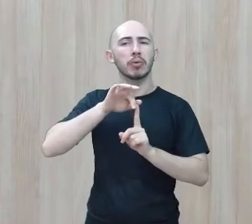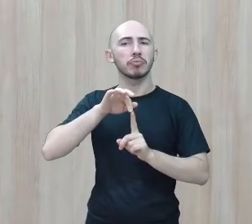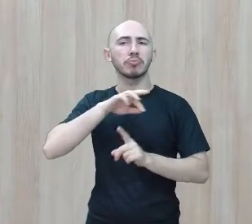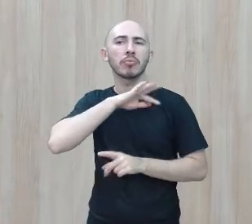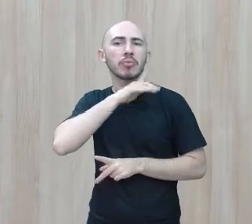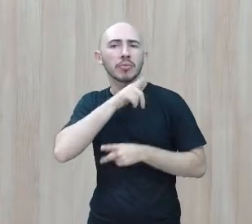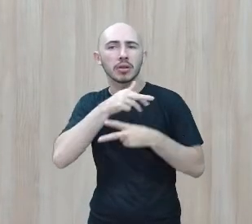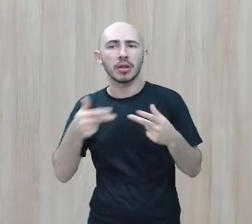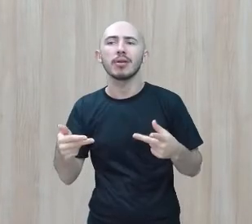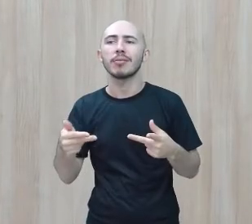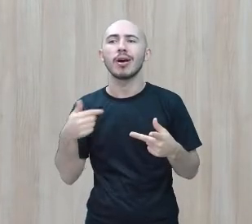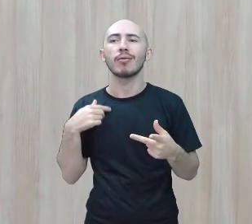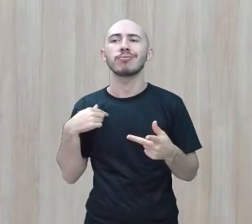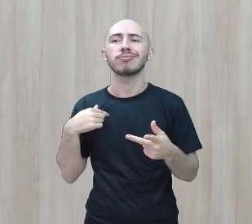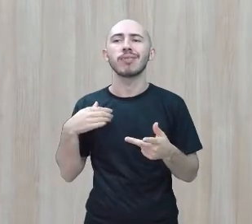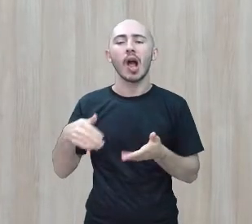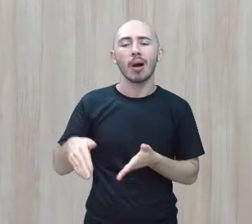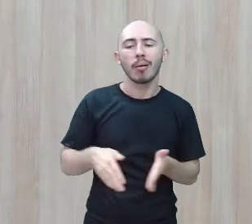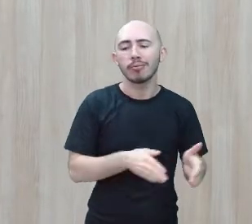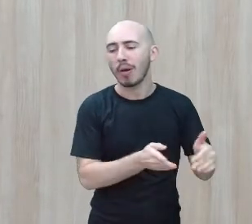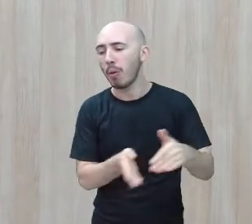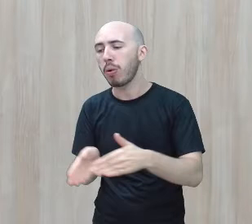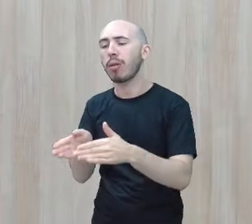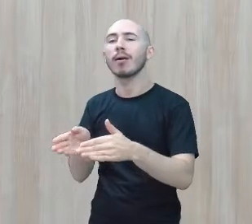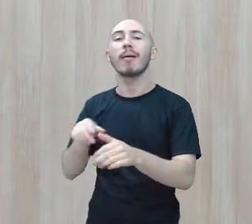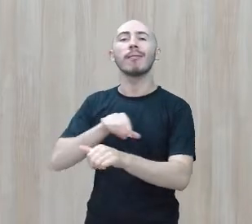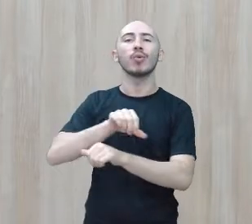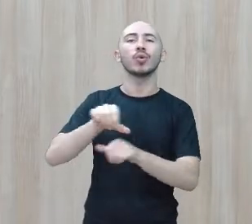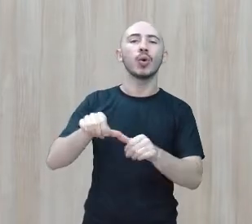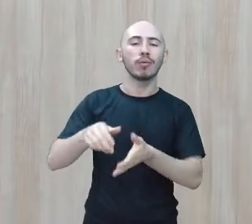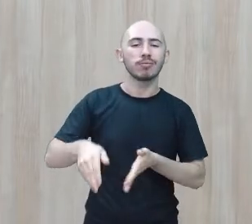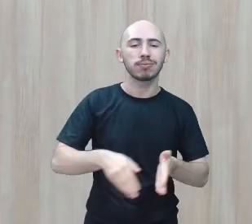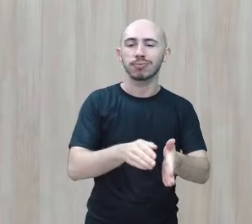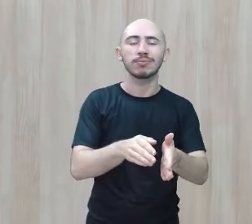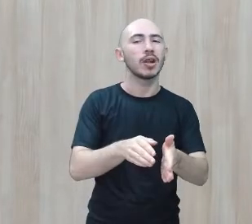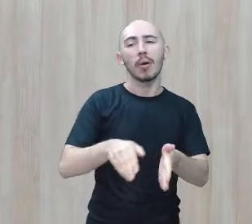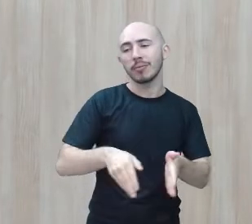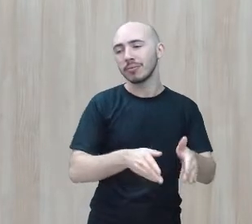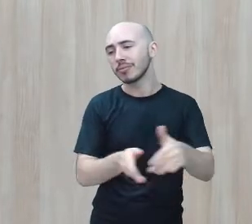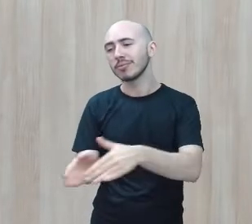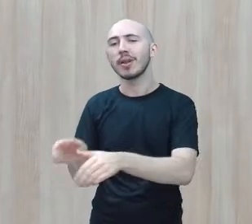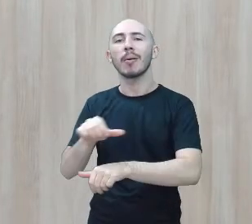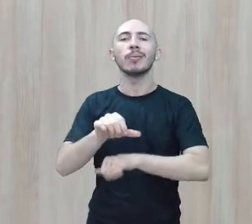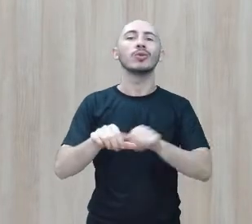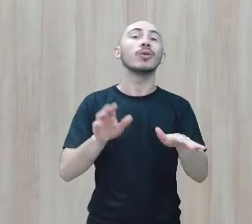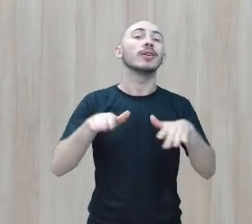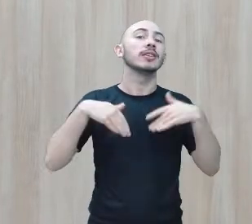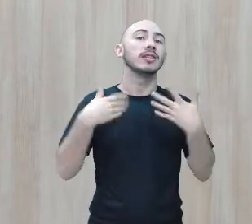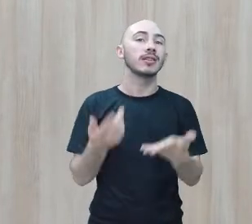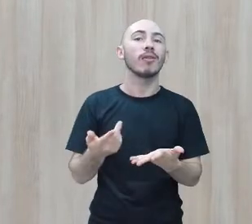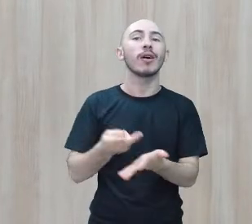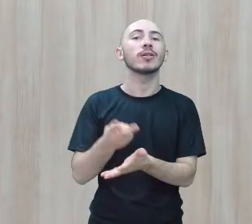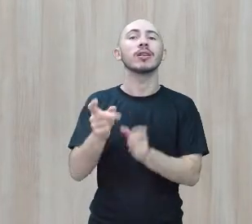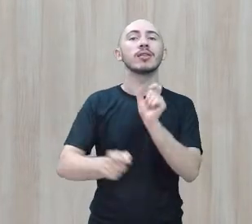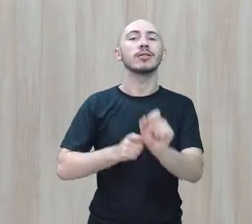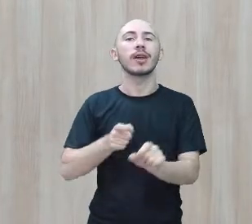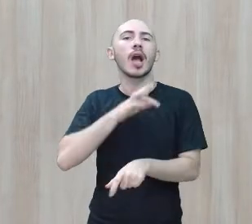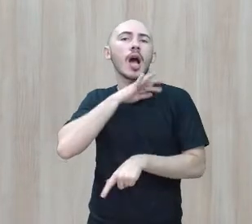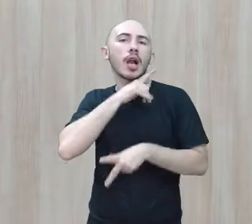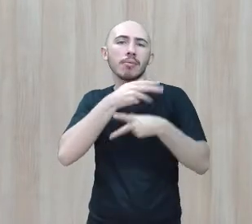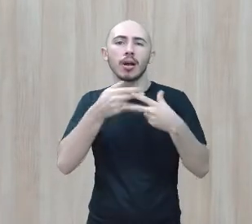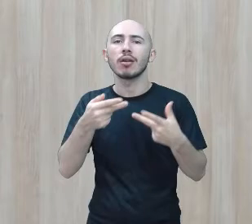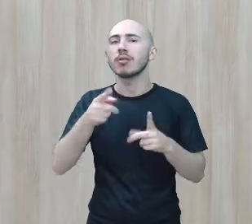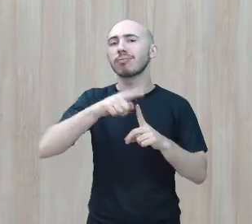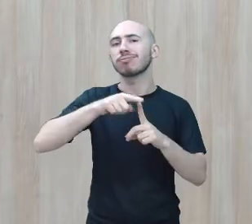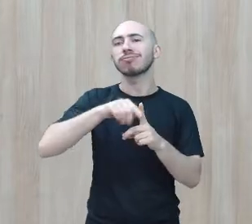está descendo naquele curso que estava acostumado, o que é que vai acontecer? Uma infinidade de espécies vão começar a